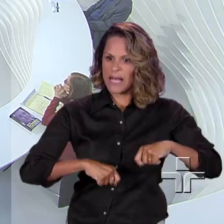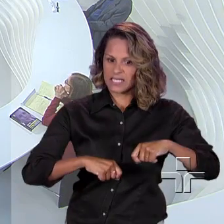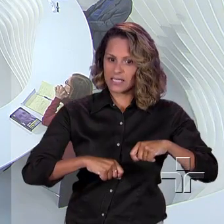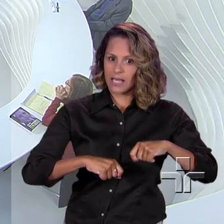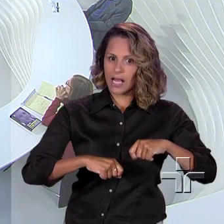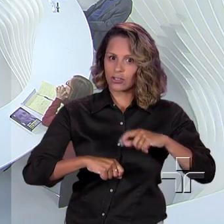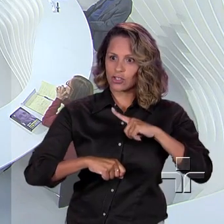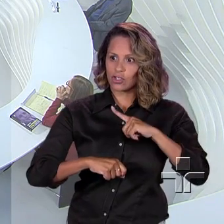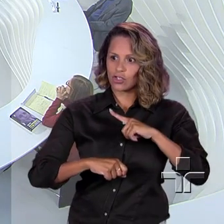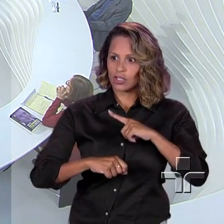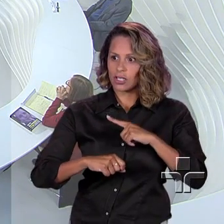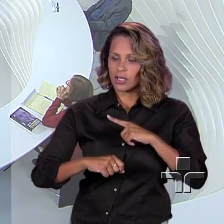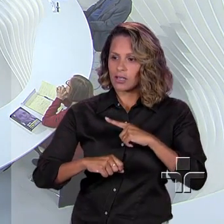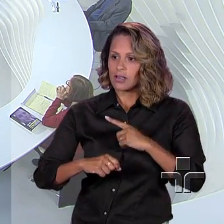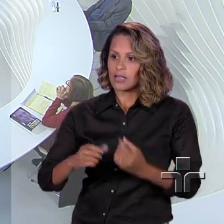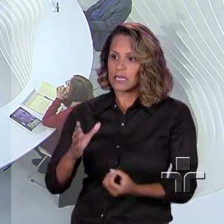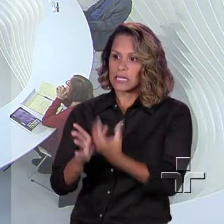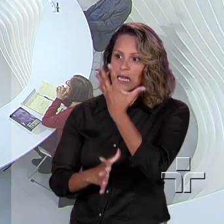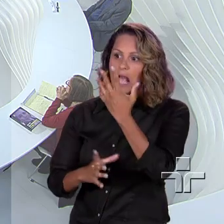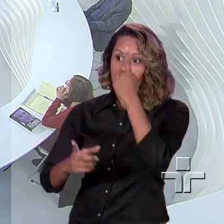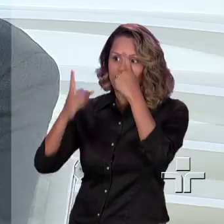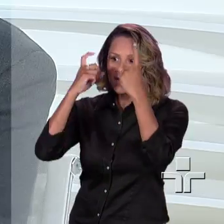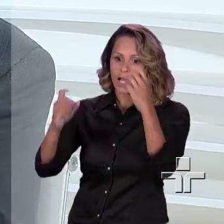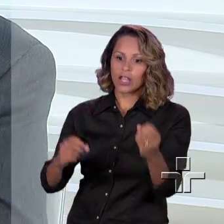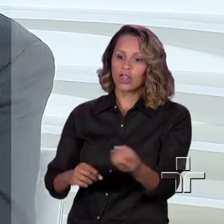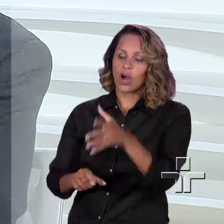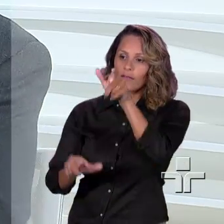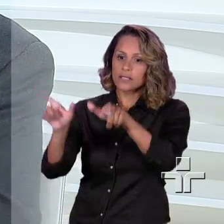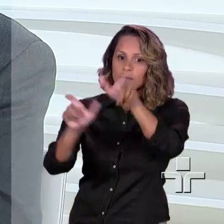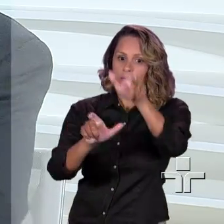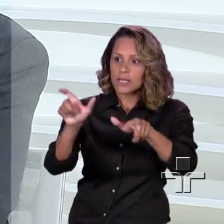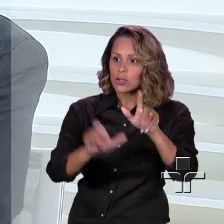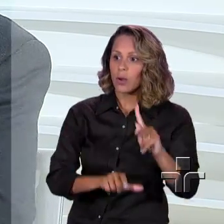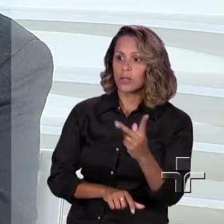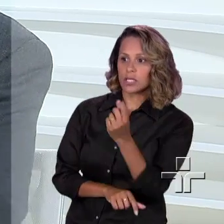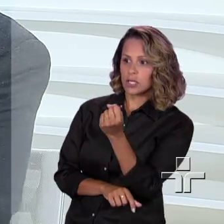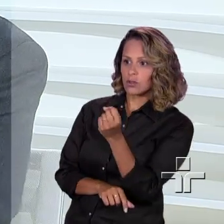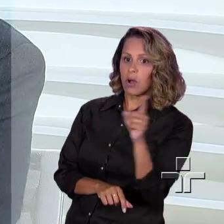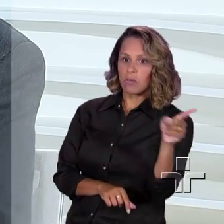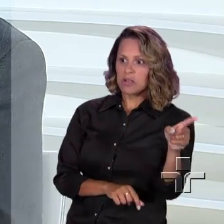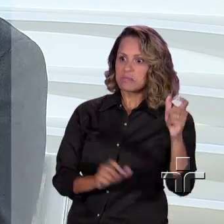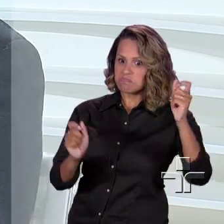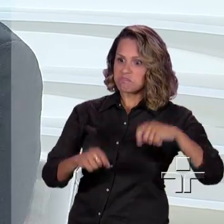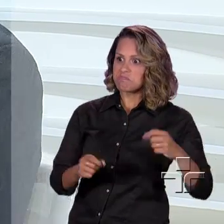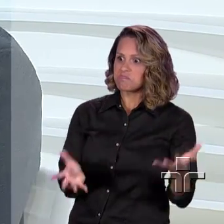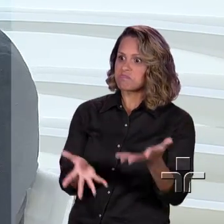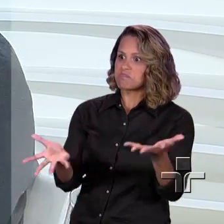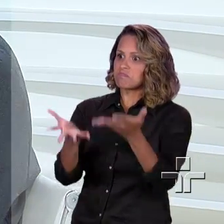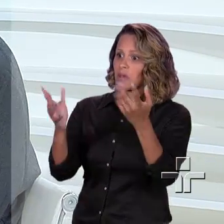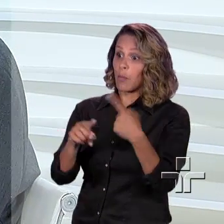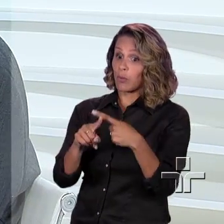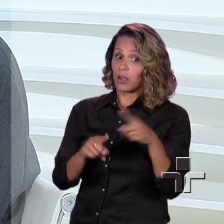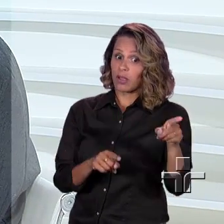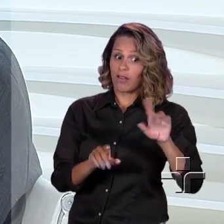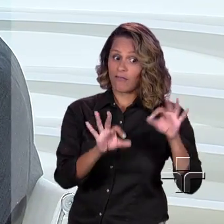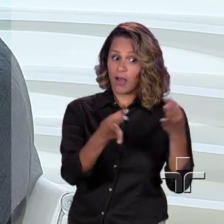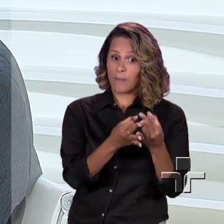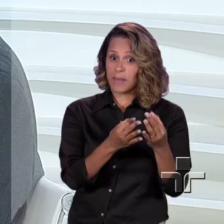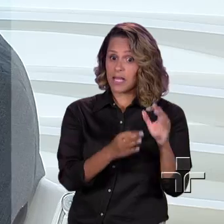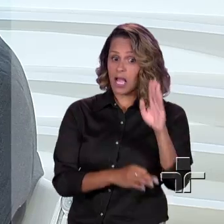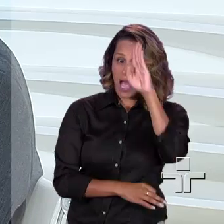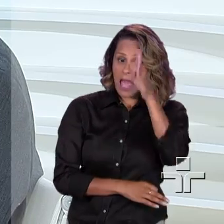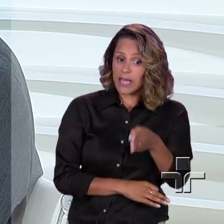maioria, nasce de famílias heterossexuais que criam filhos lésbicas, trans e gays. E então, somos em todos